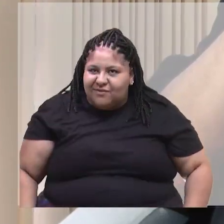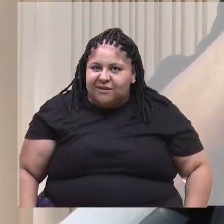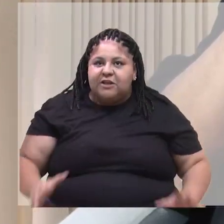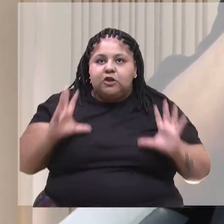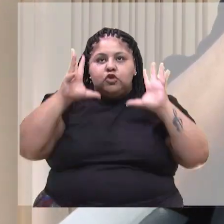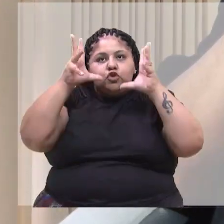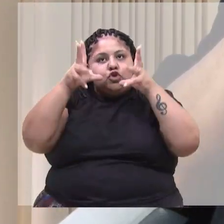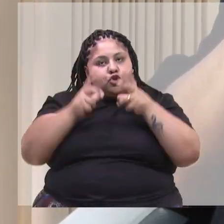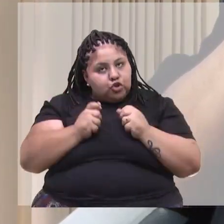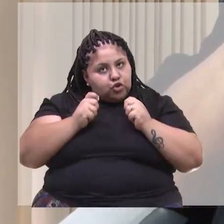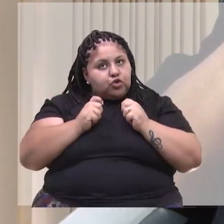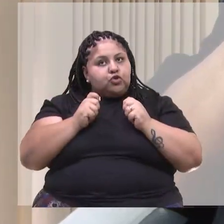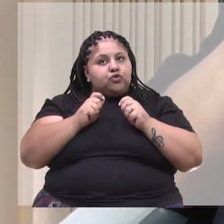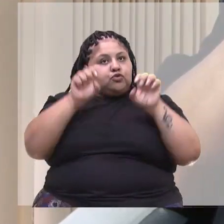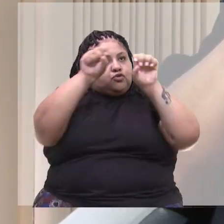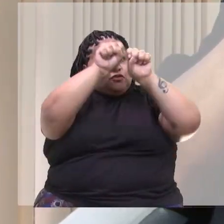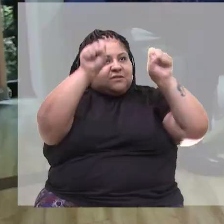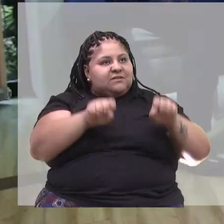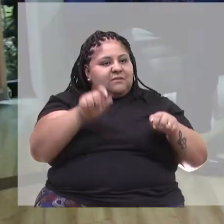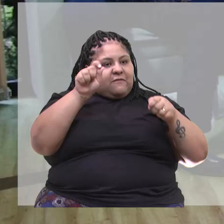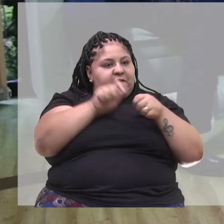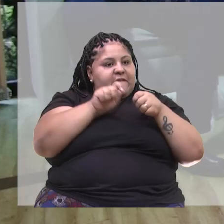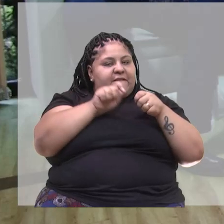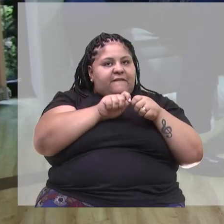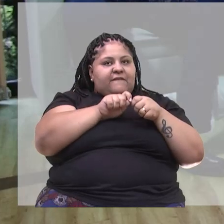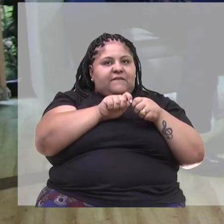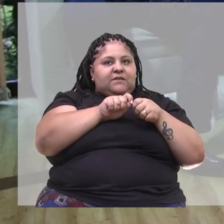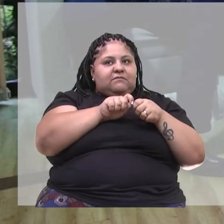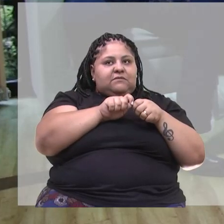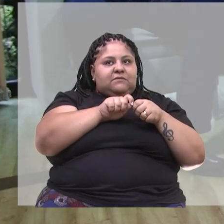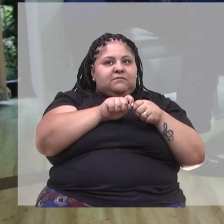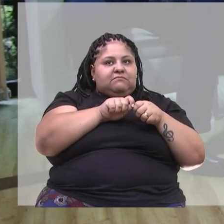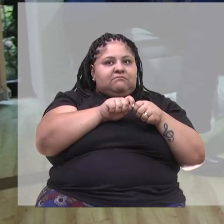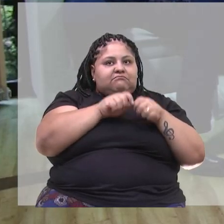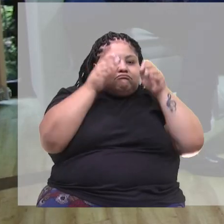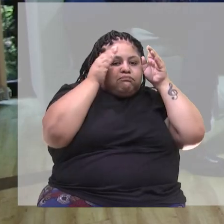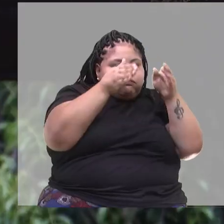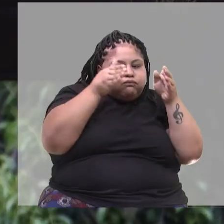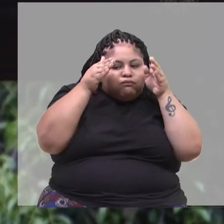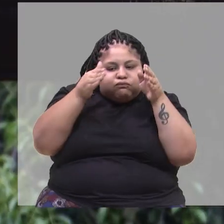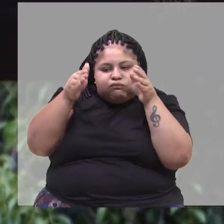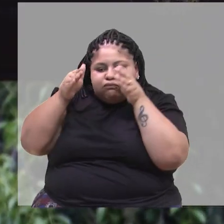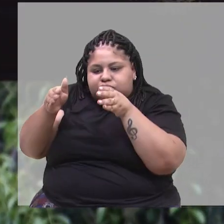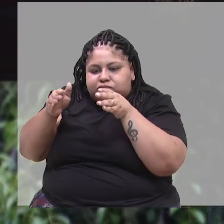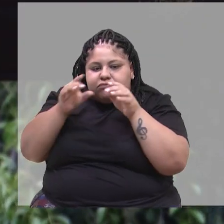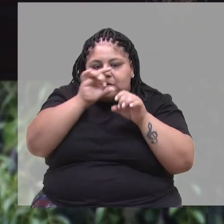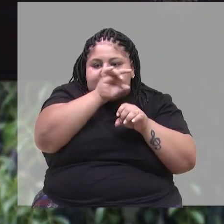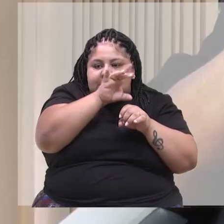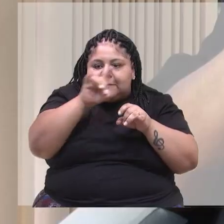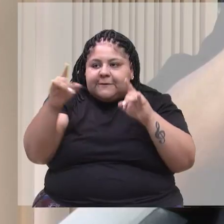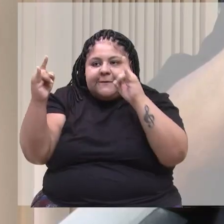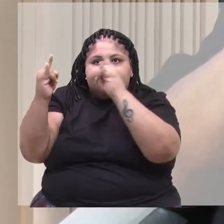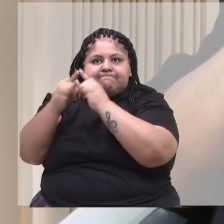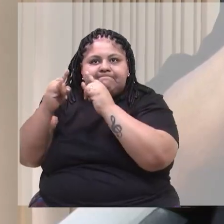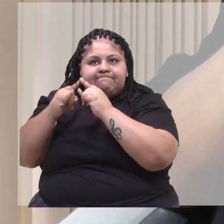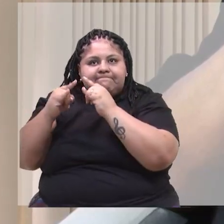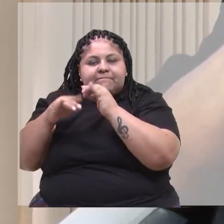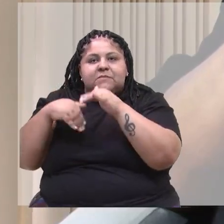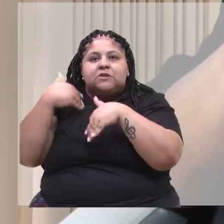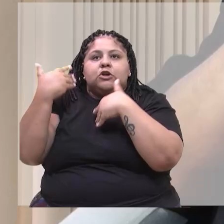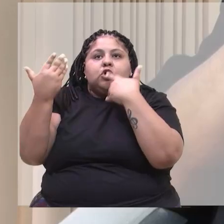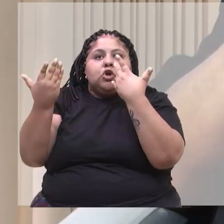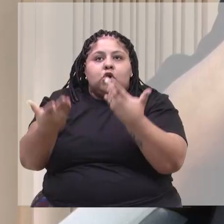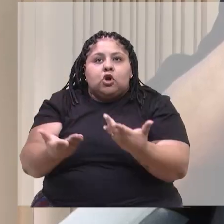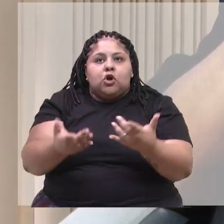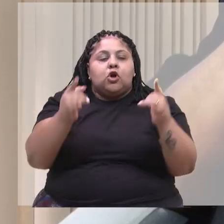Porque todos eles vão em todas elas. Não fica específico em cada, entende? Então, isso é uma dificuldade muito grande. E aí,